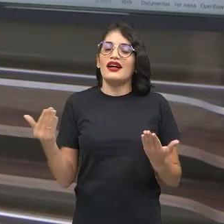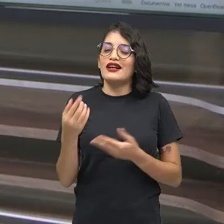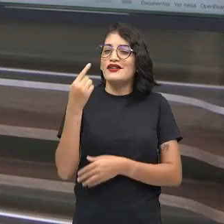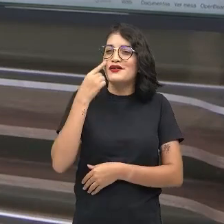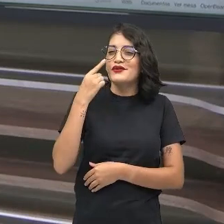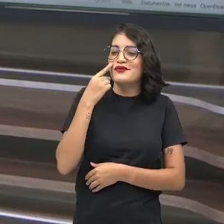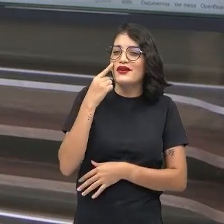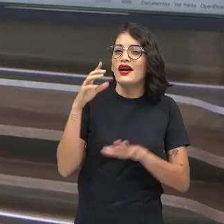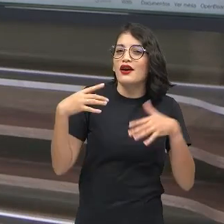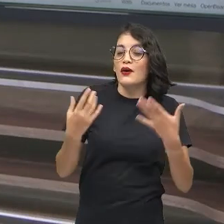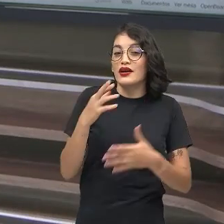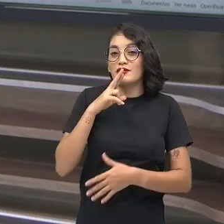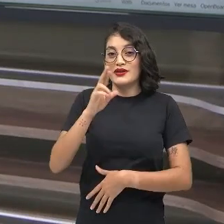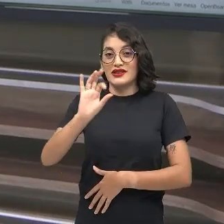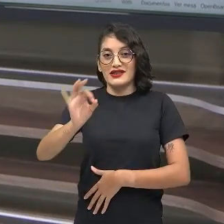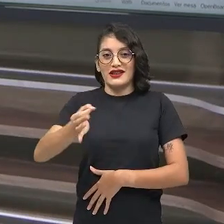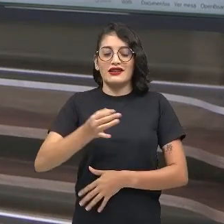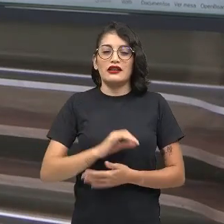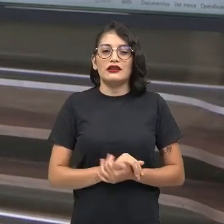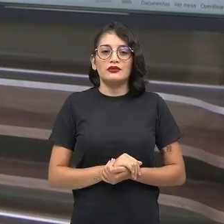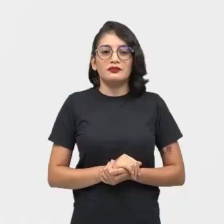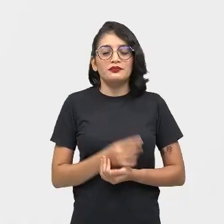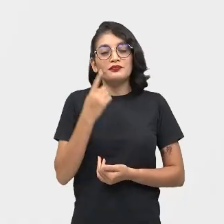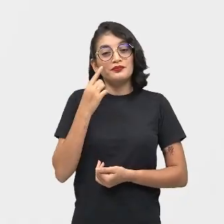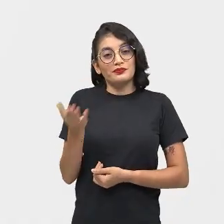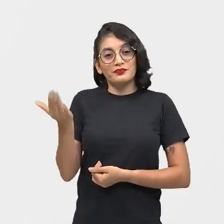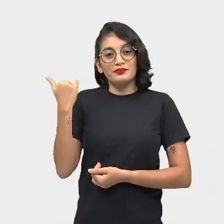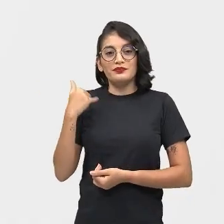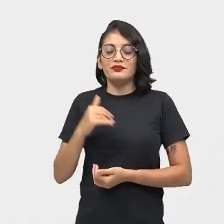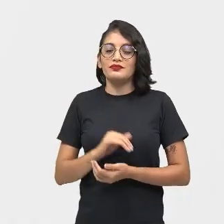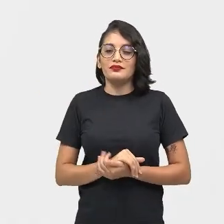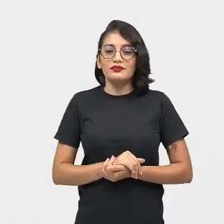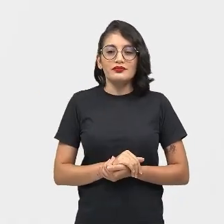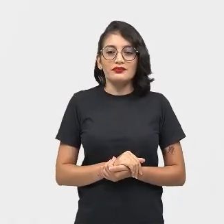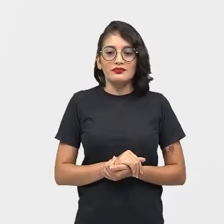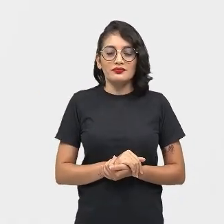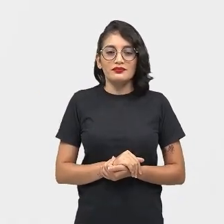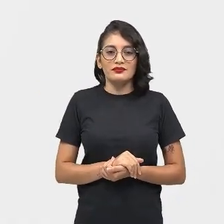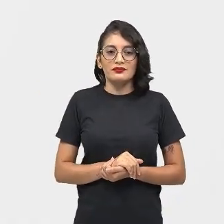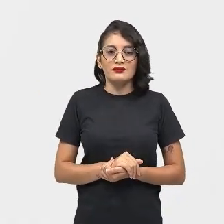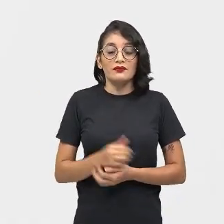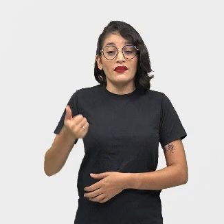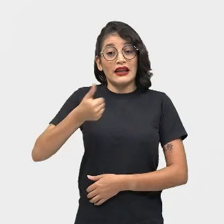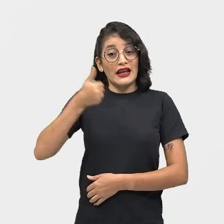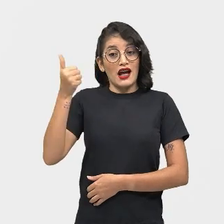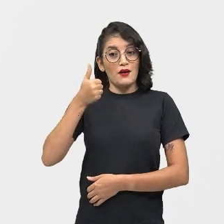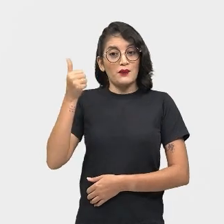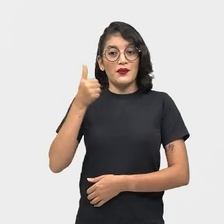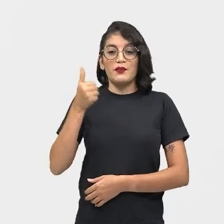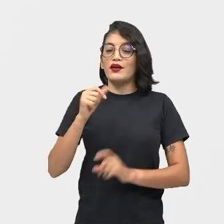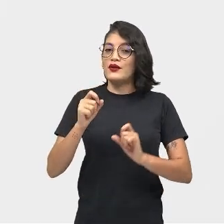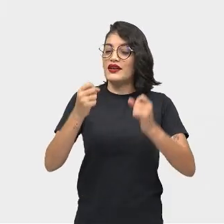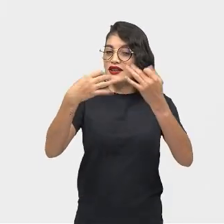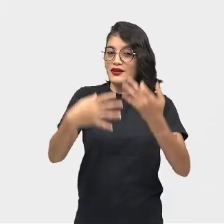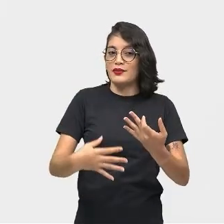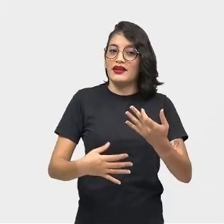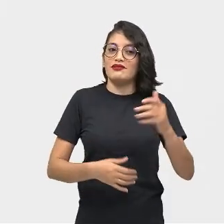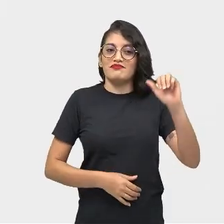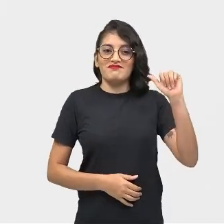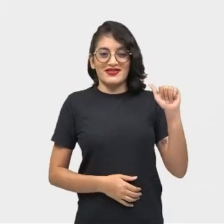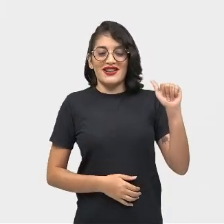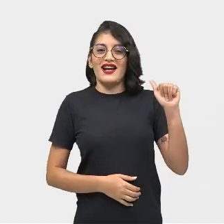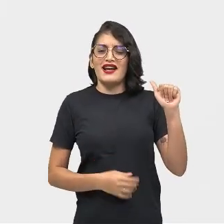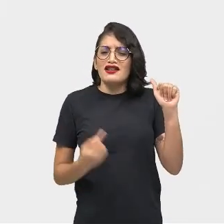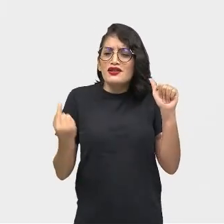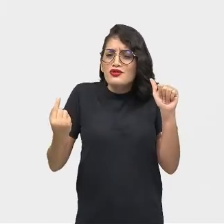acompanhar, para verificar a resposta, tá bom? Vamos lá, então. Olha o que nós temos aí, então, para a primeira. Nós temos a solidão.